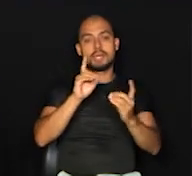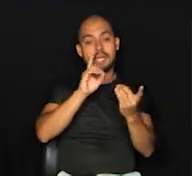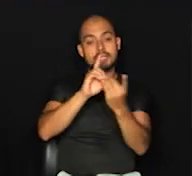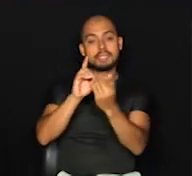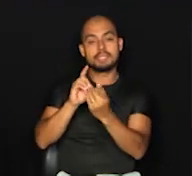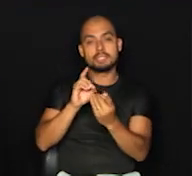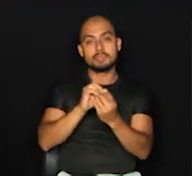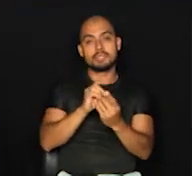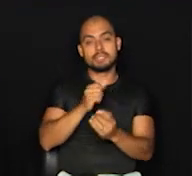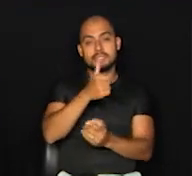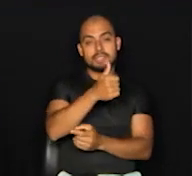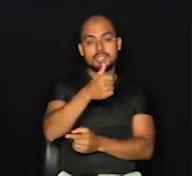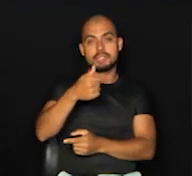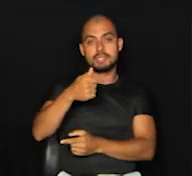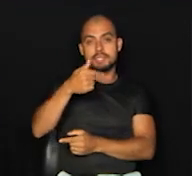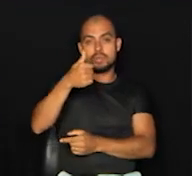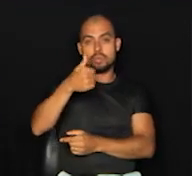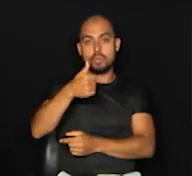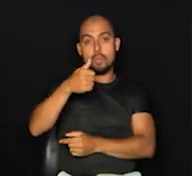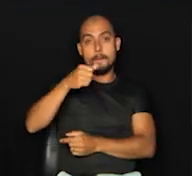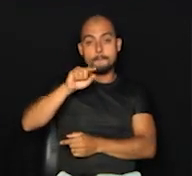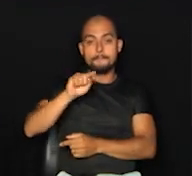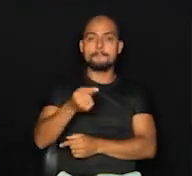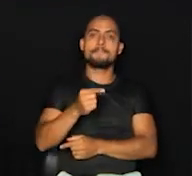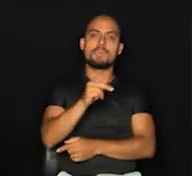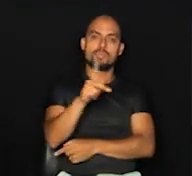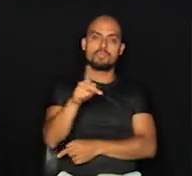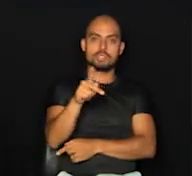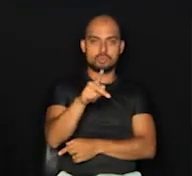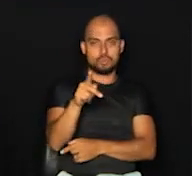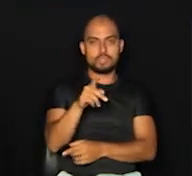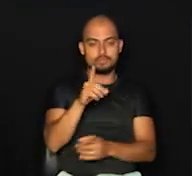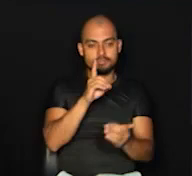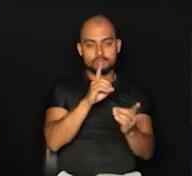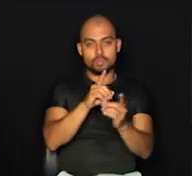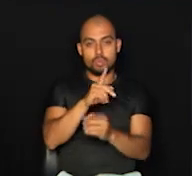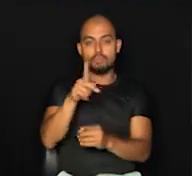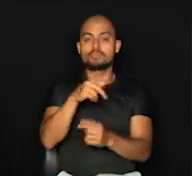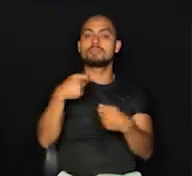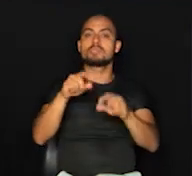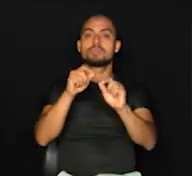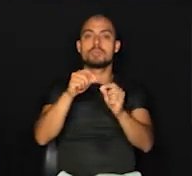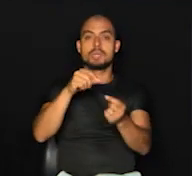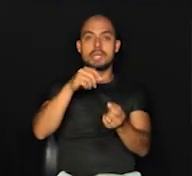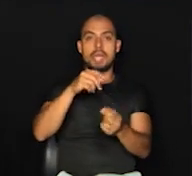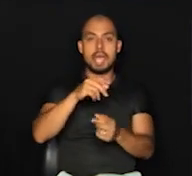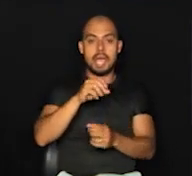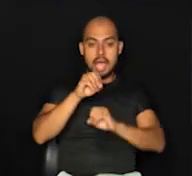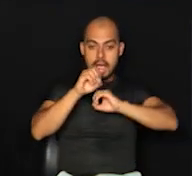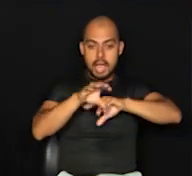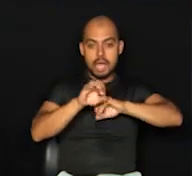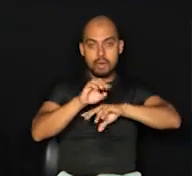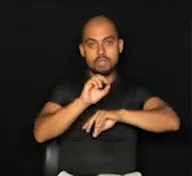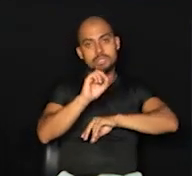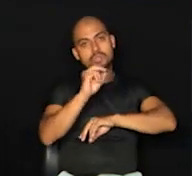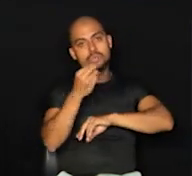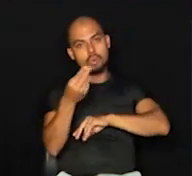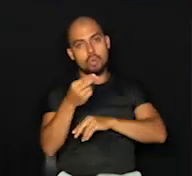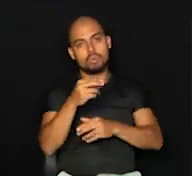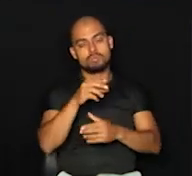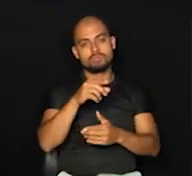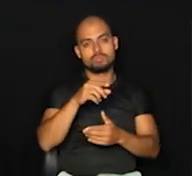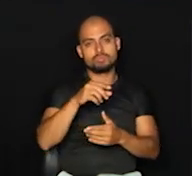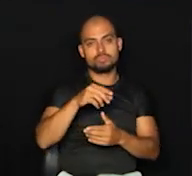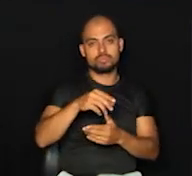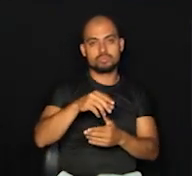mil professores que atuam na rede. Para solicitar, o professor deve ministrar aulas ou classes na rede estadual de